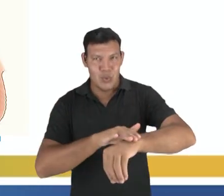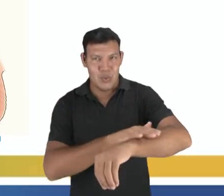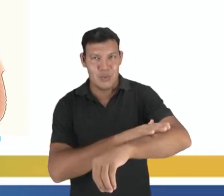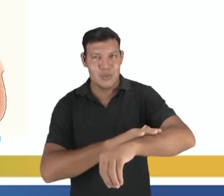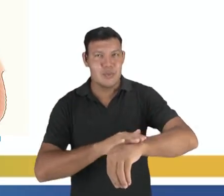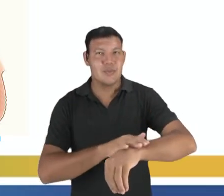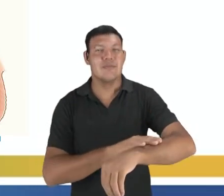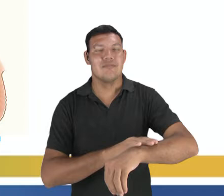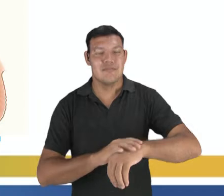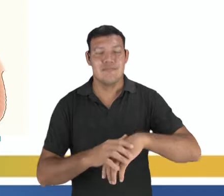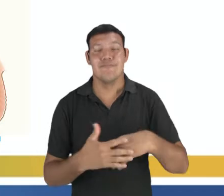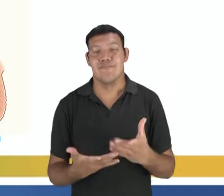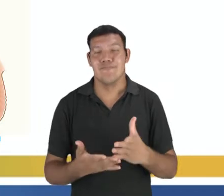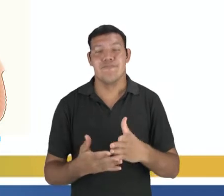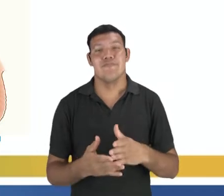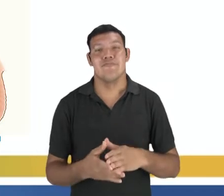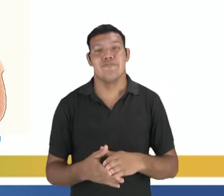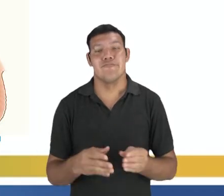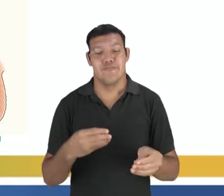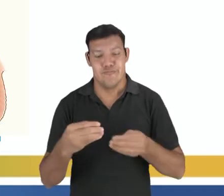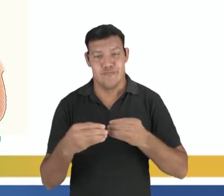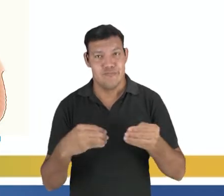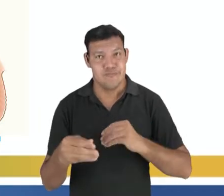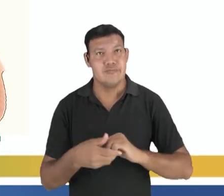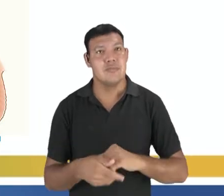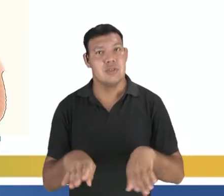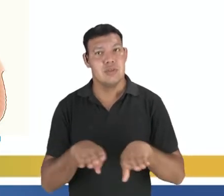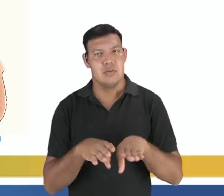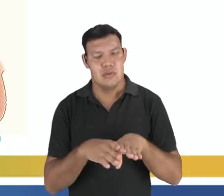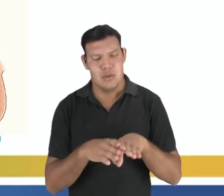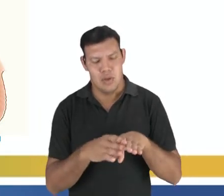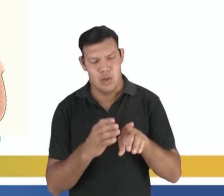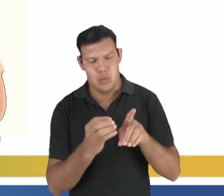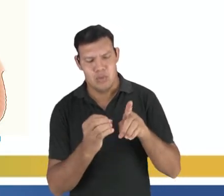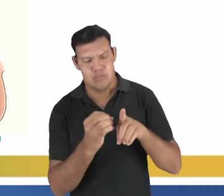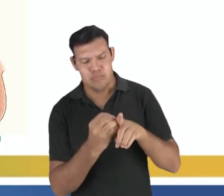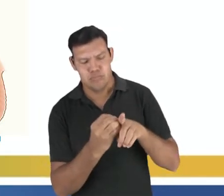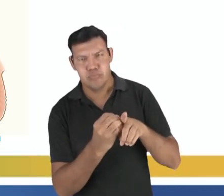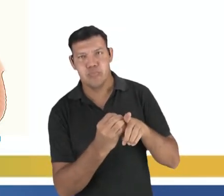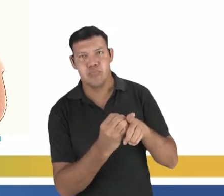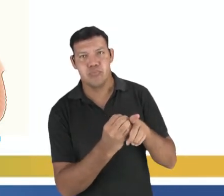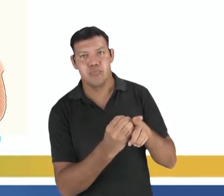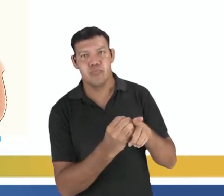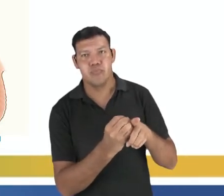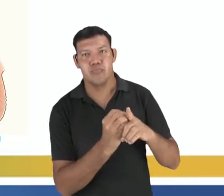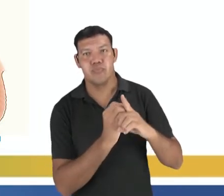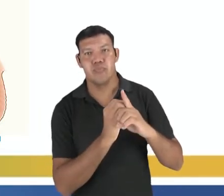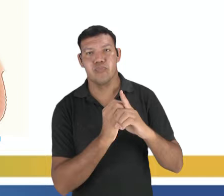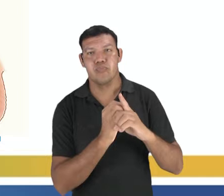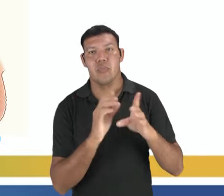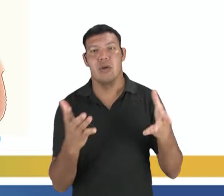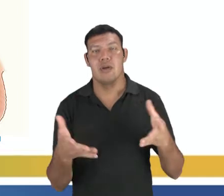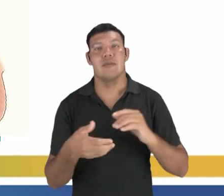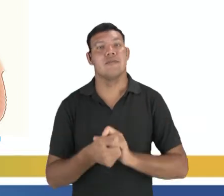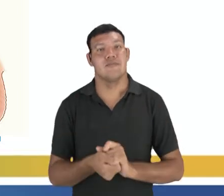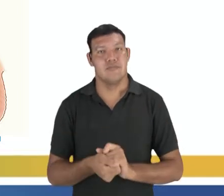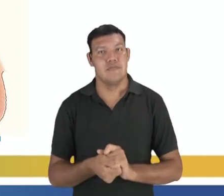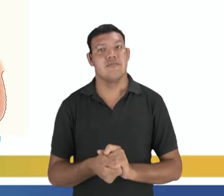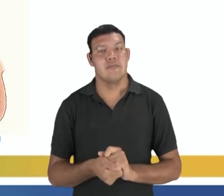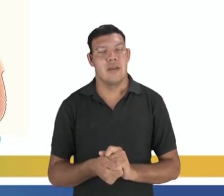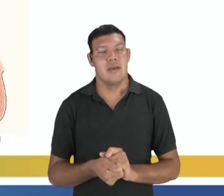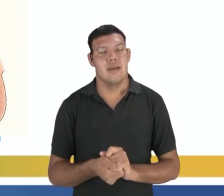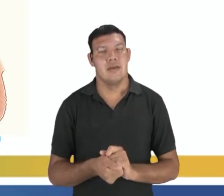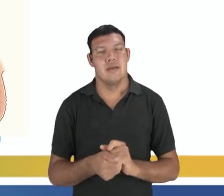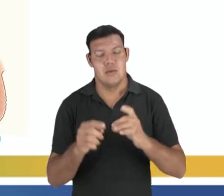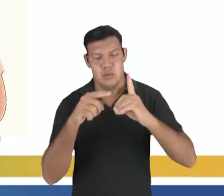de prepúcio. E em relação ao escroto, qual que é a caracterização que nós temos? Que é uma bolsa de pele